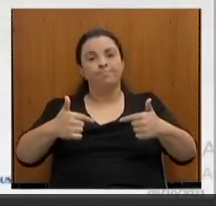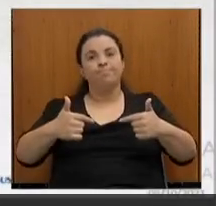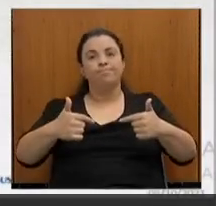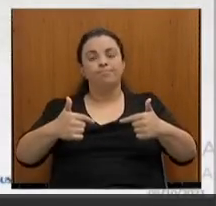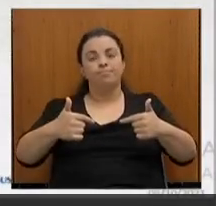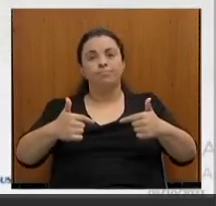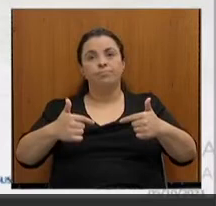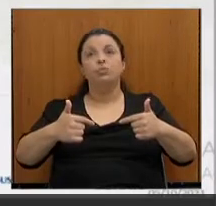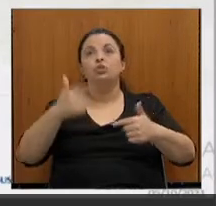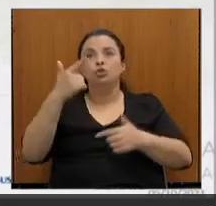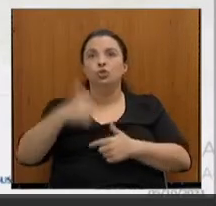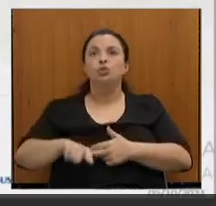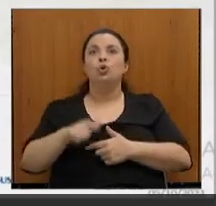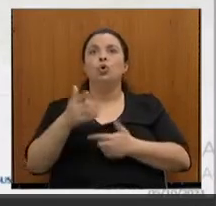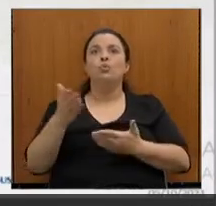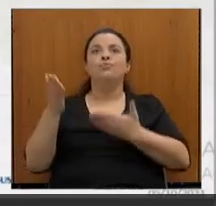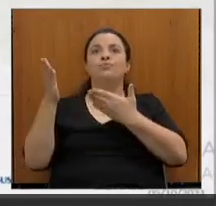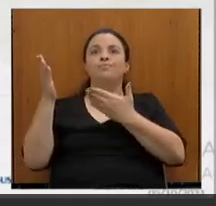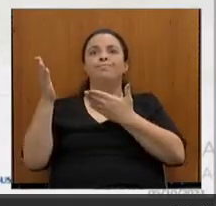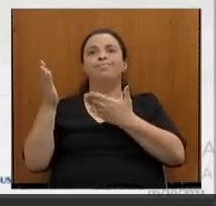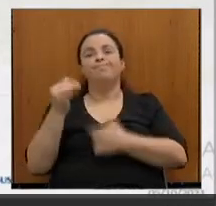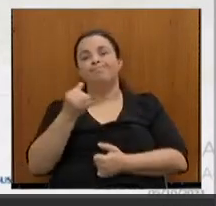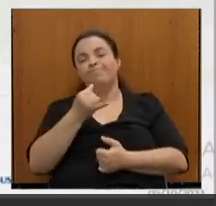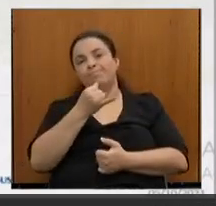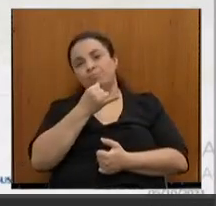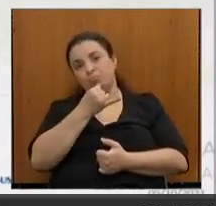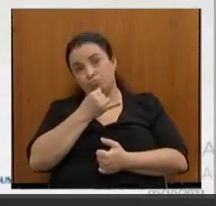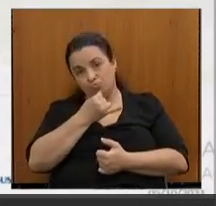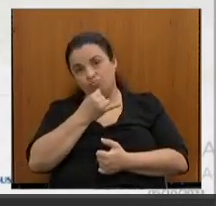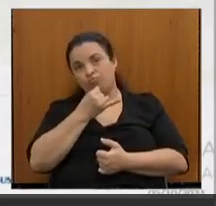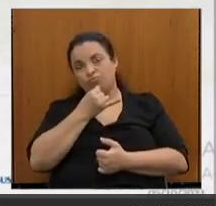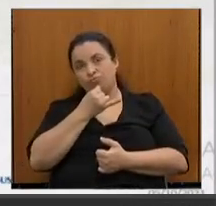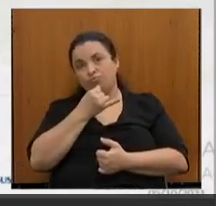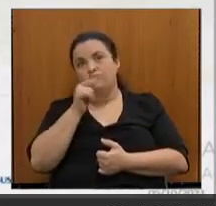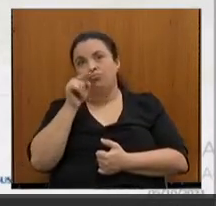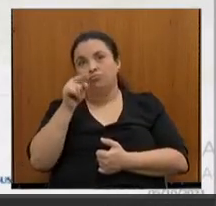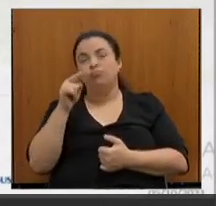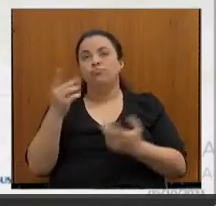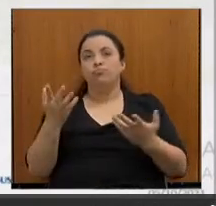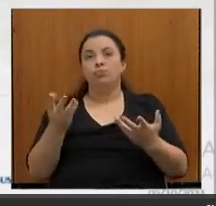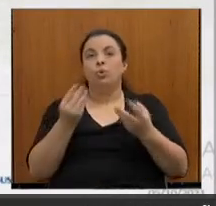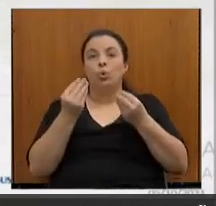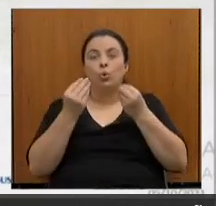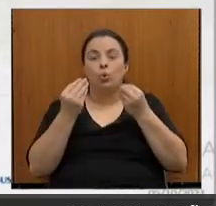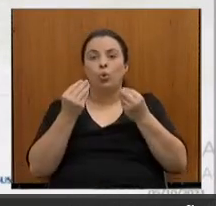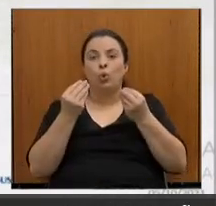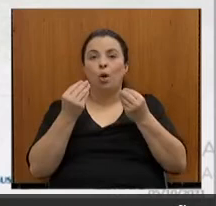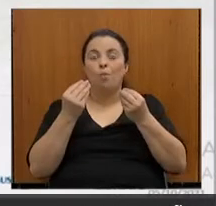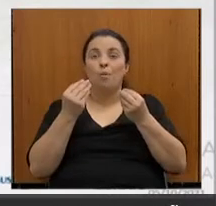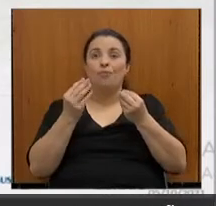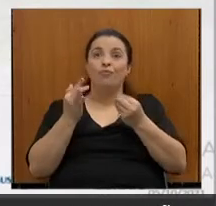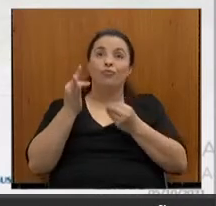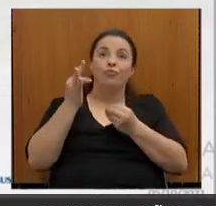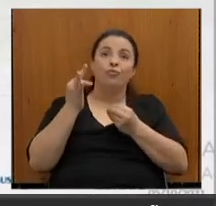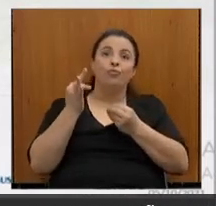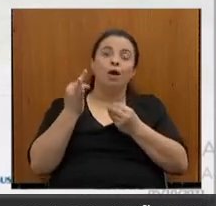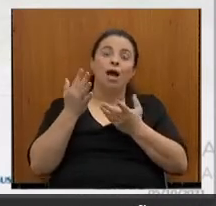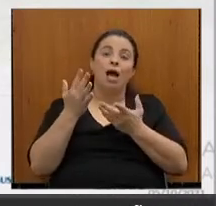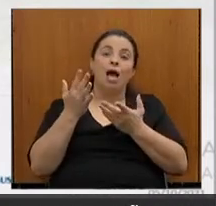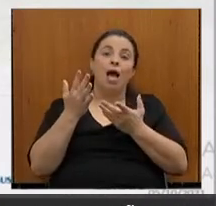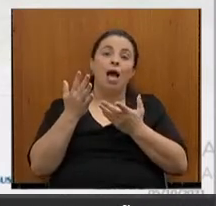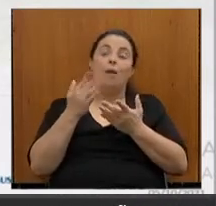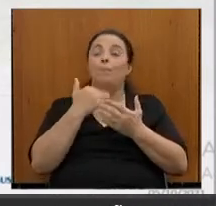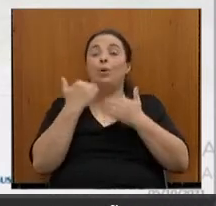de novo, e infelizmente, eis aí a projeção para a nossa mortalidade de 2020.